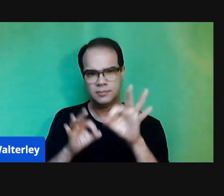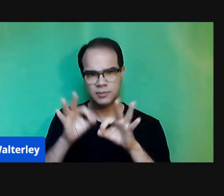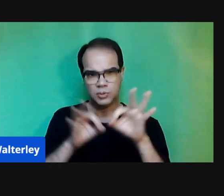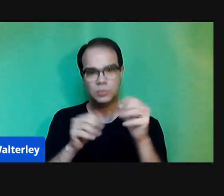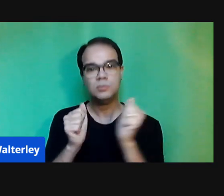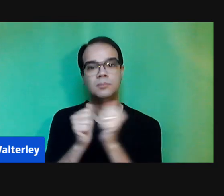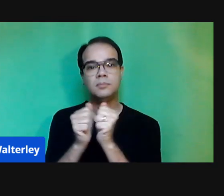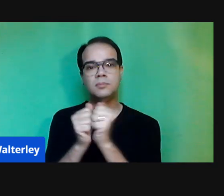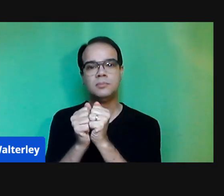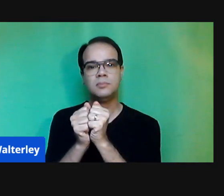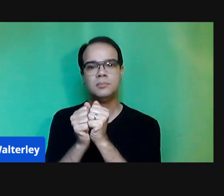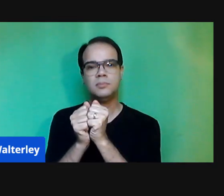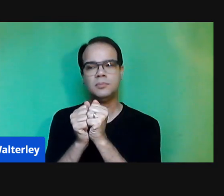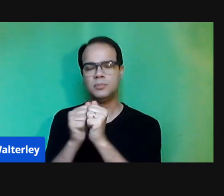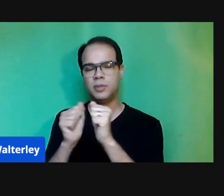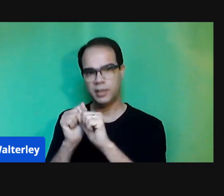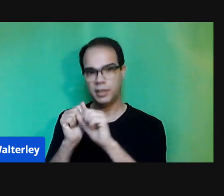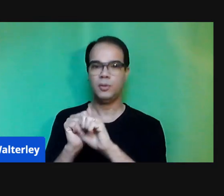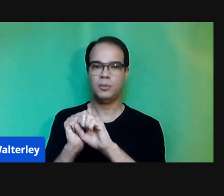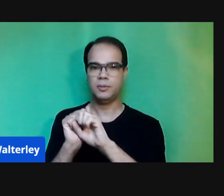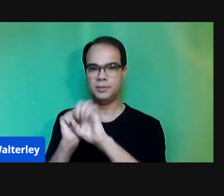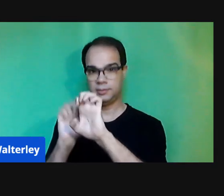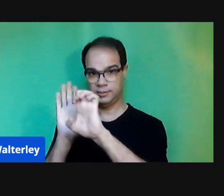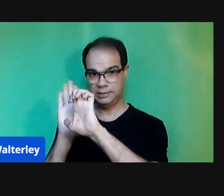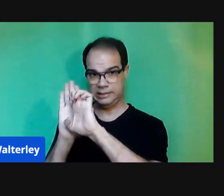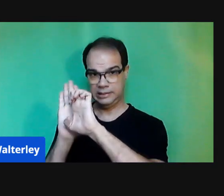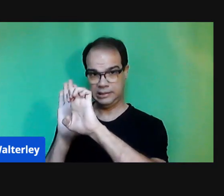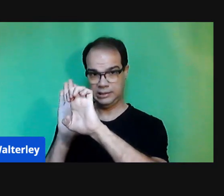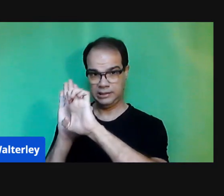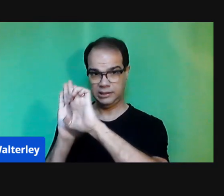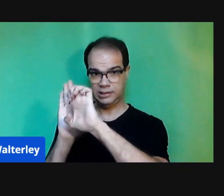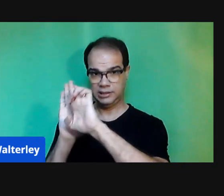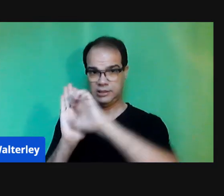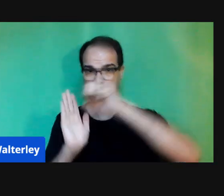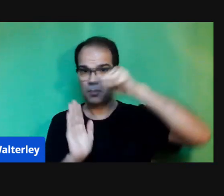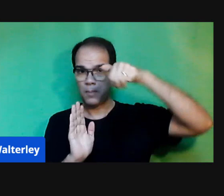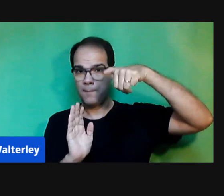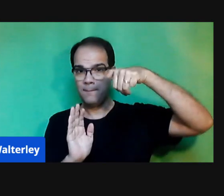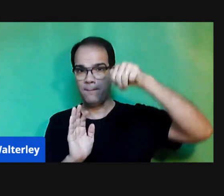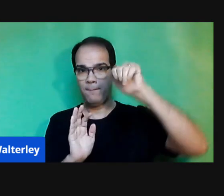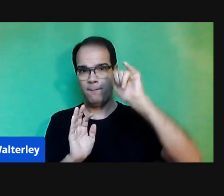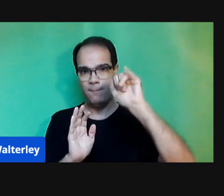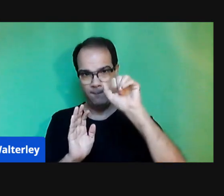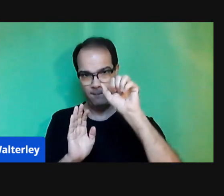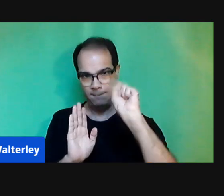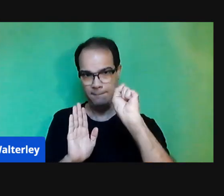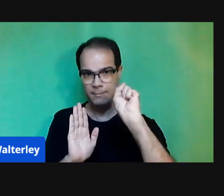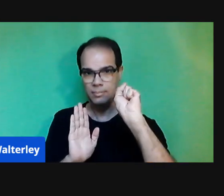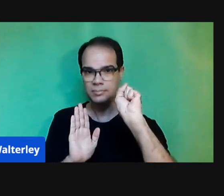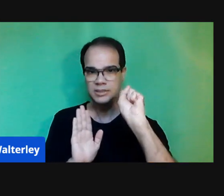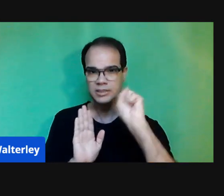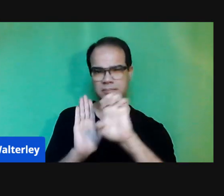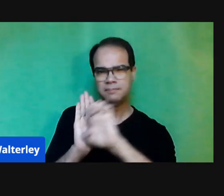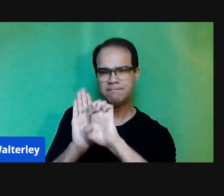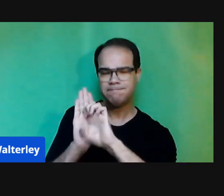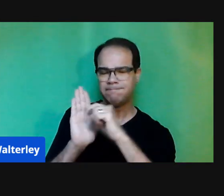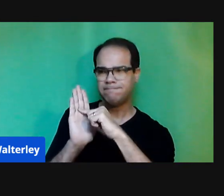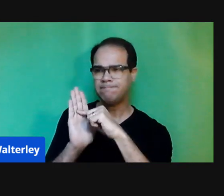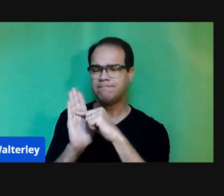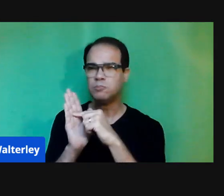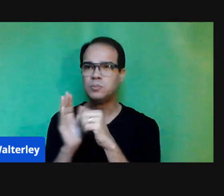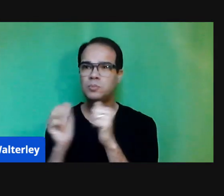através do edital do Museu da Imagem e do Som. Esse curta ele começou numa parceria